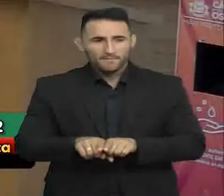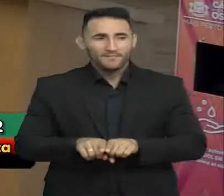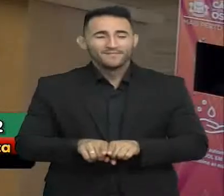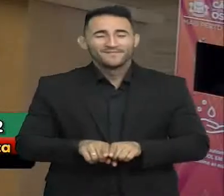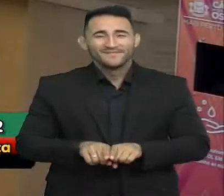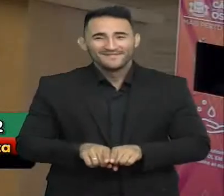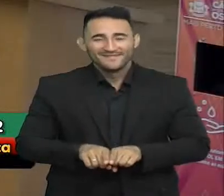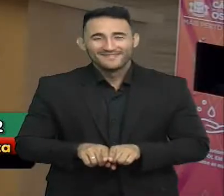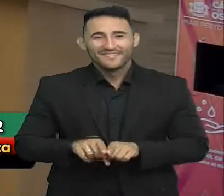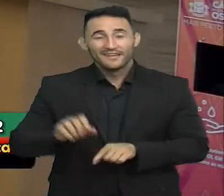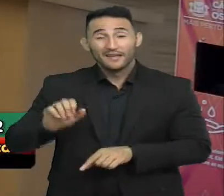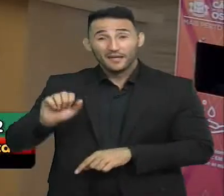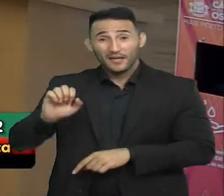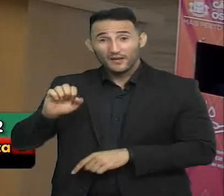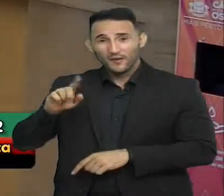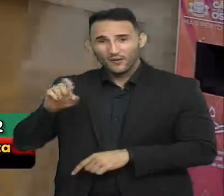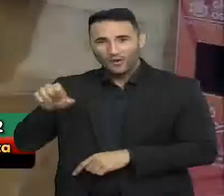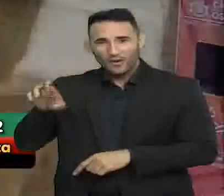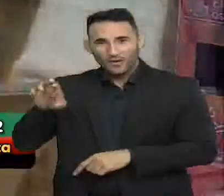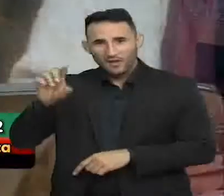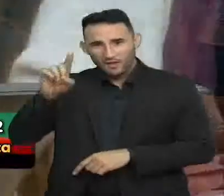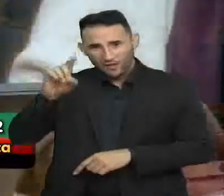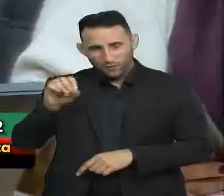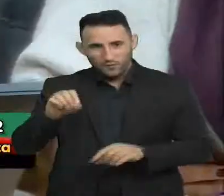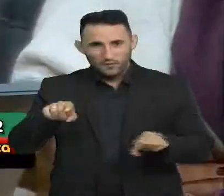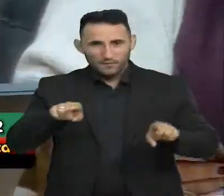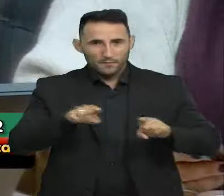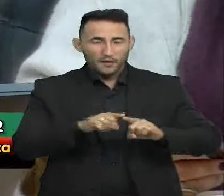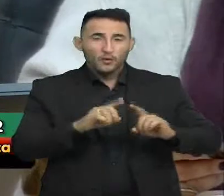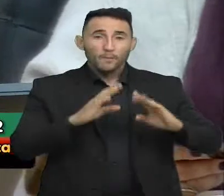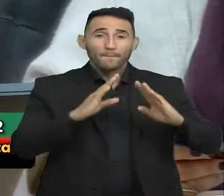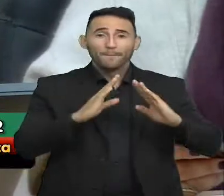Eduardo Luiz dos Santos, que também é do Palácio de Iansã.